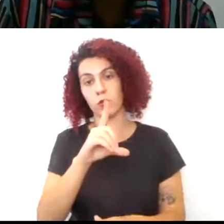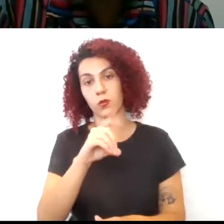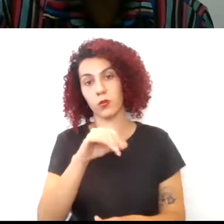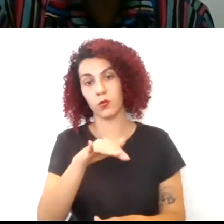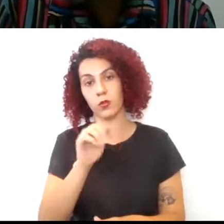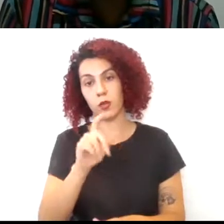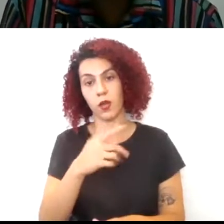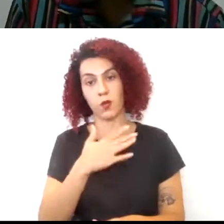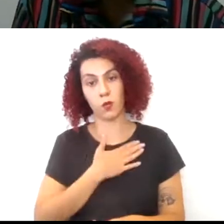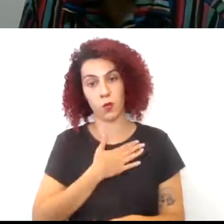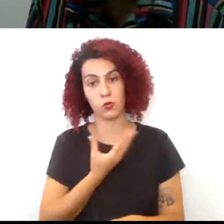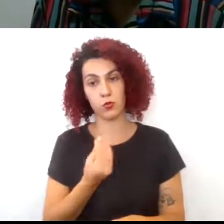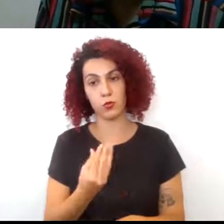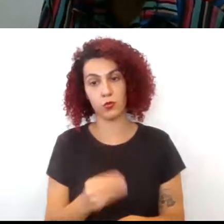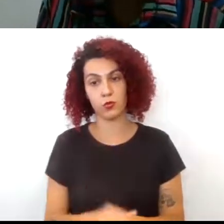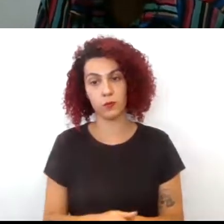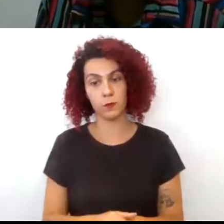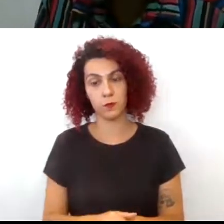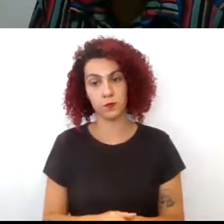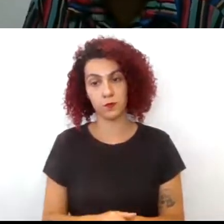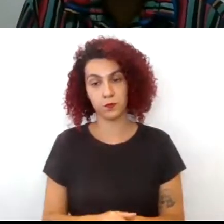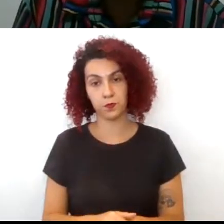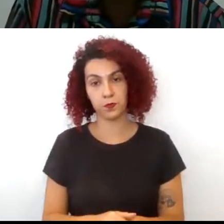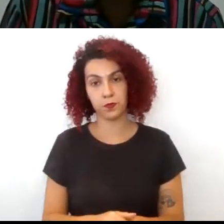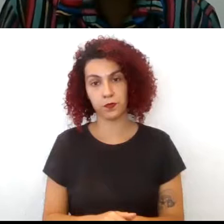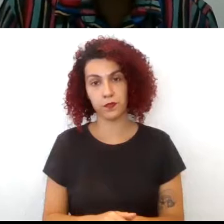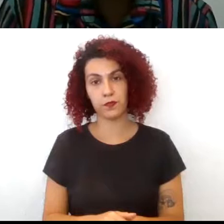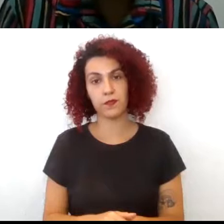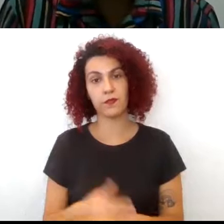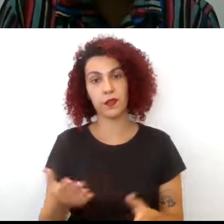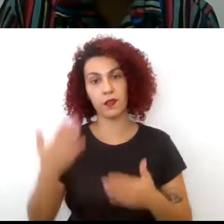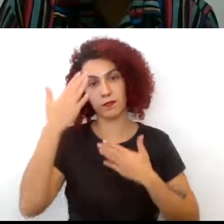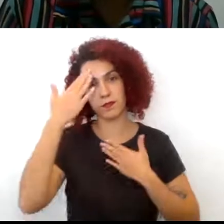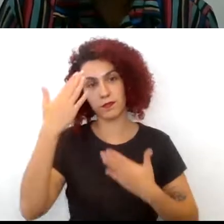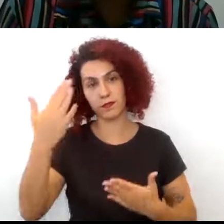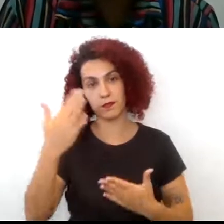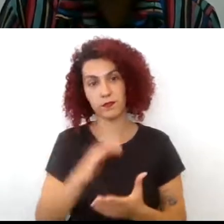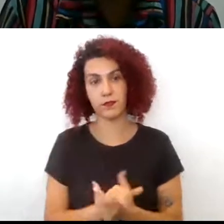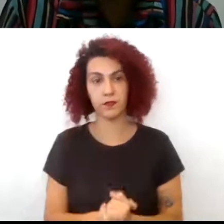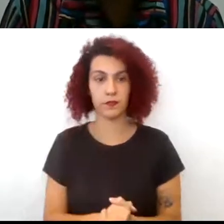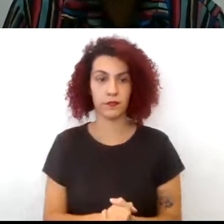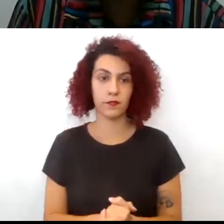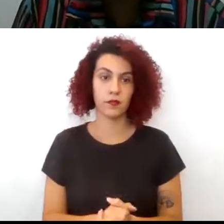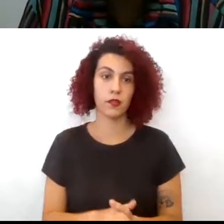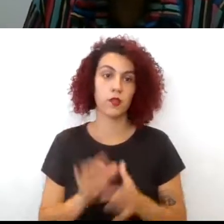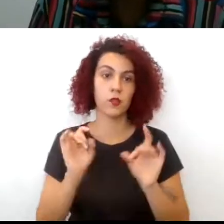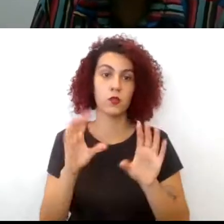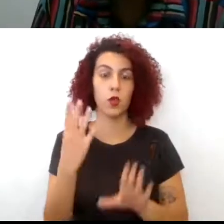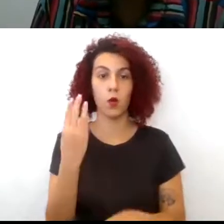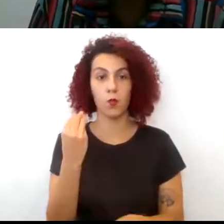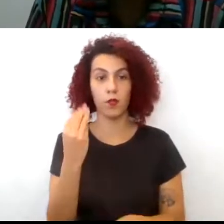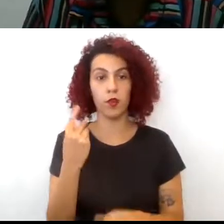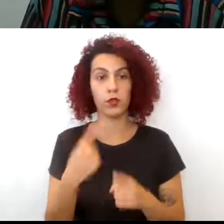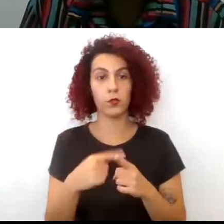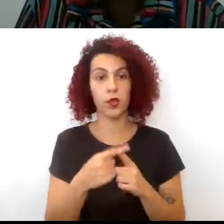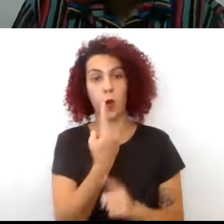Colonial mais do que 10 Colonial Mas é isso gente obrigado Deus abençoe tchau foto é